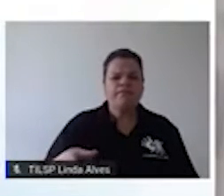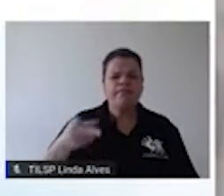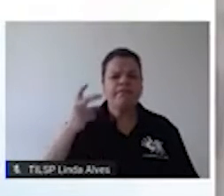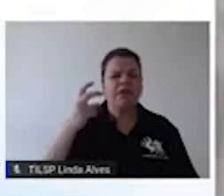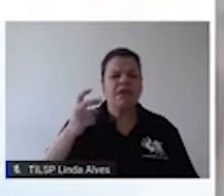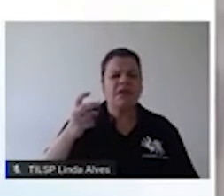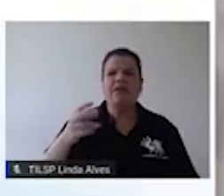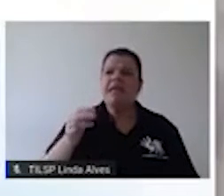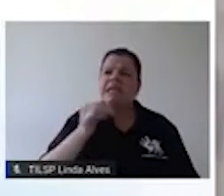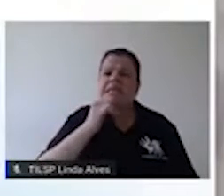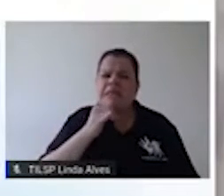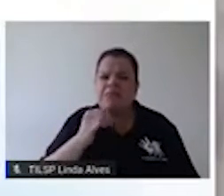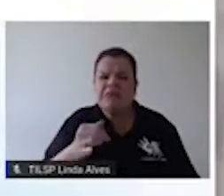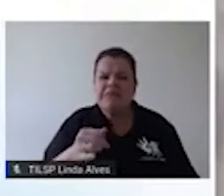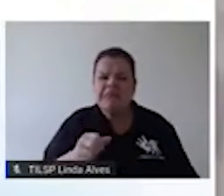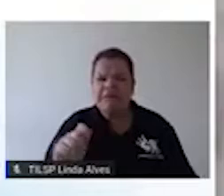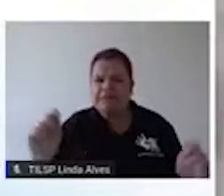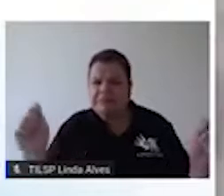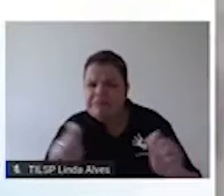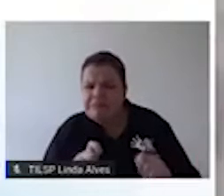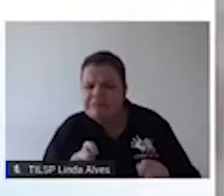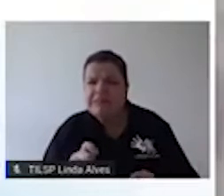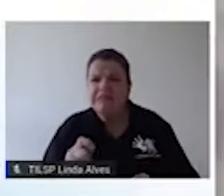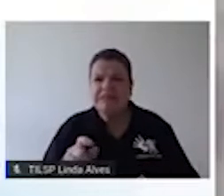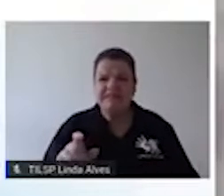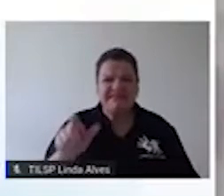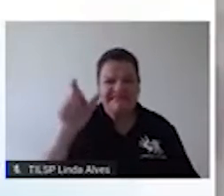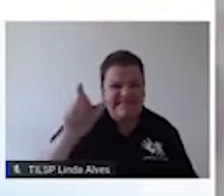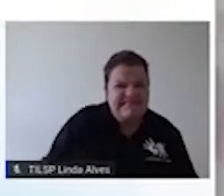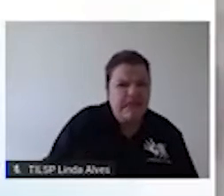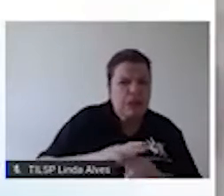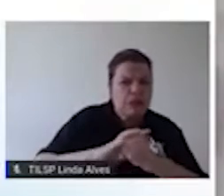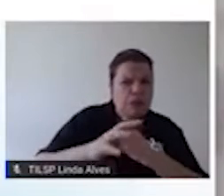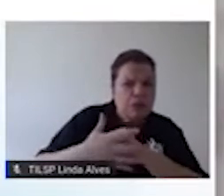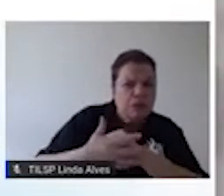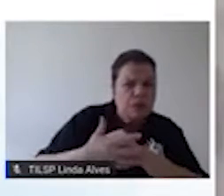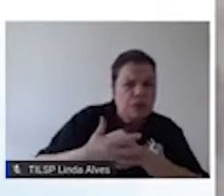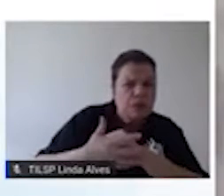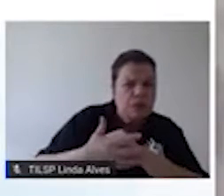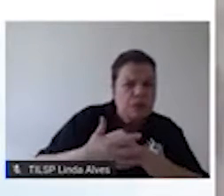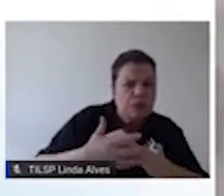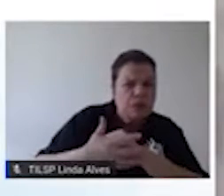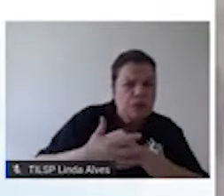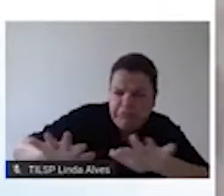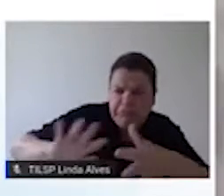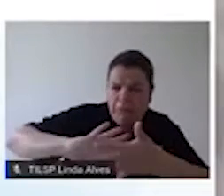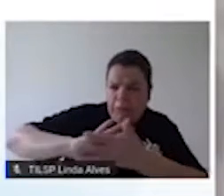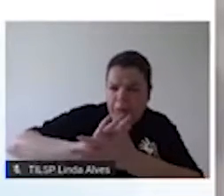Nada indicava que se pudesse ter um fenômeno dessa intensidade e